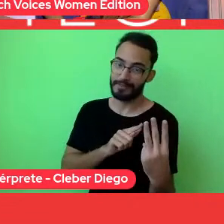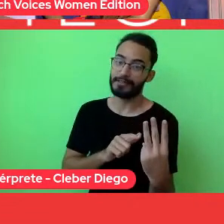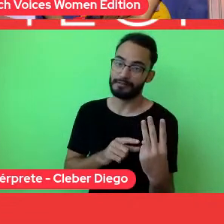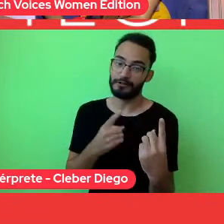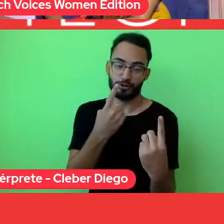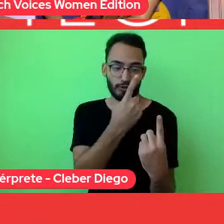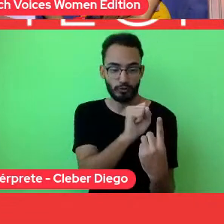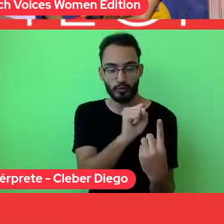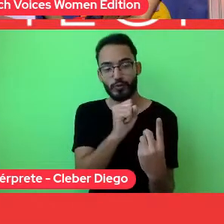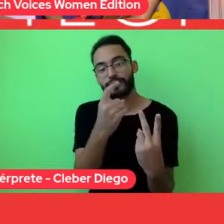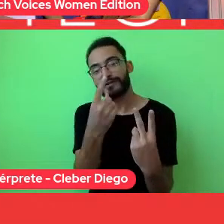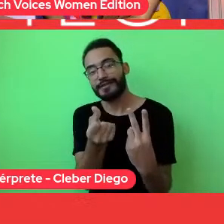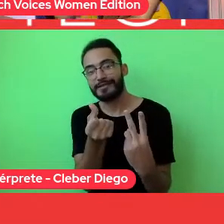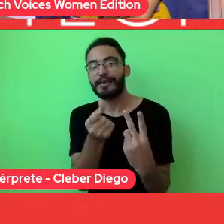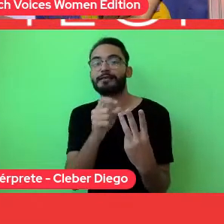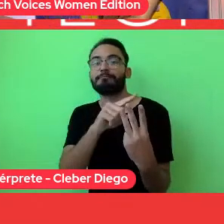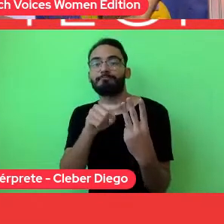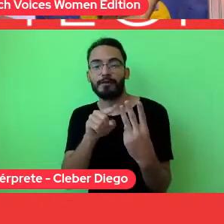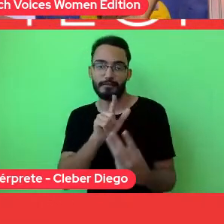uma de 16.